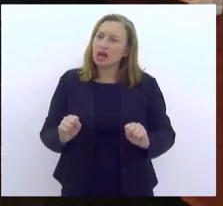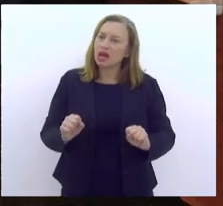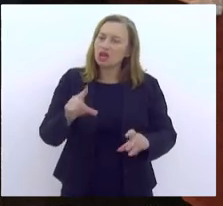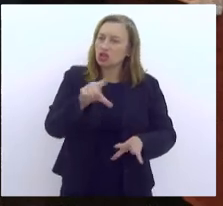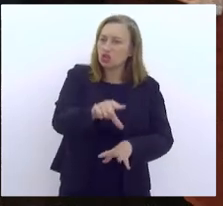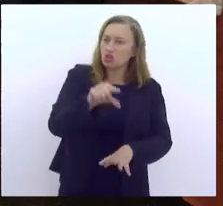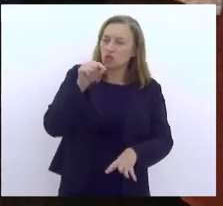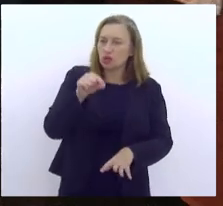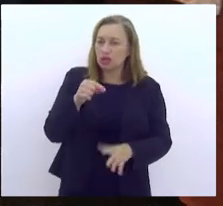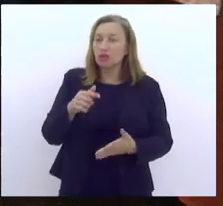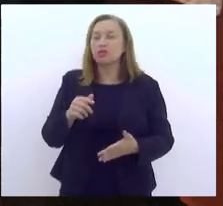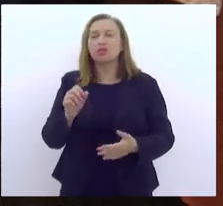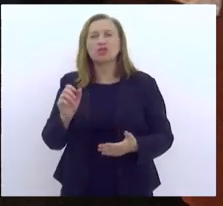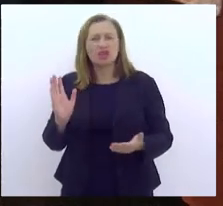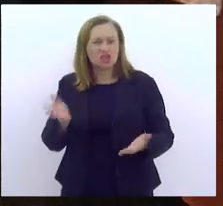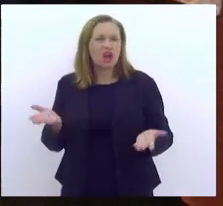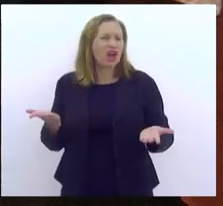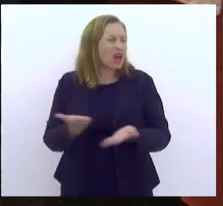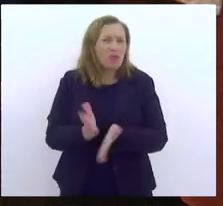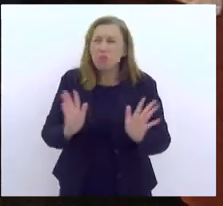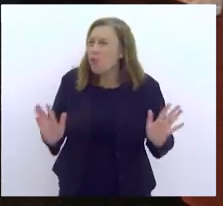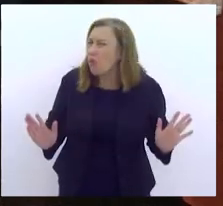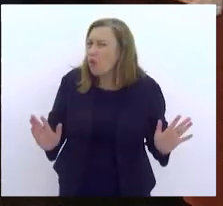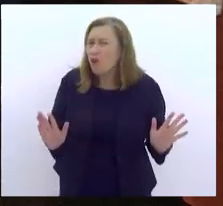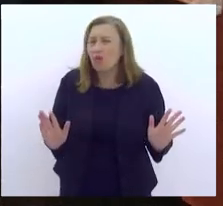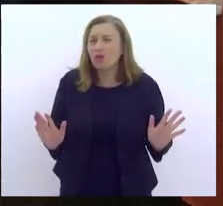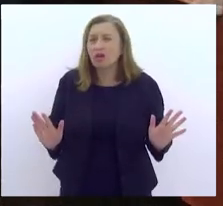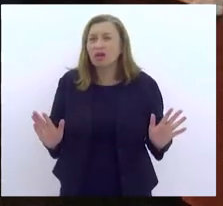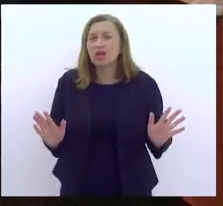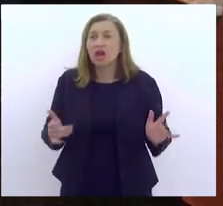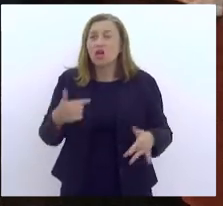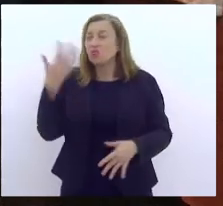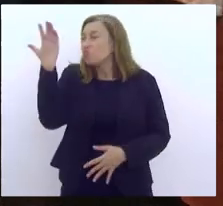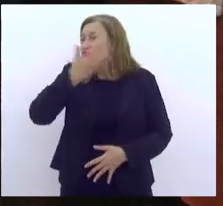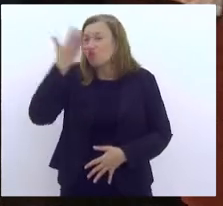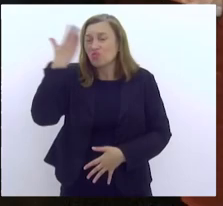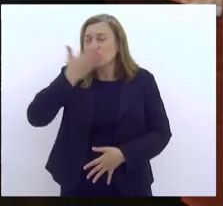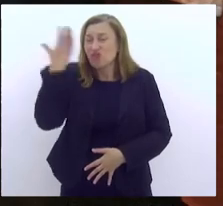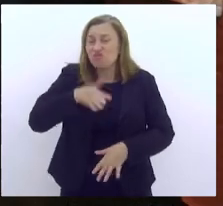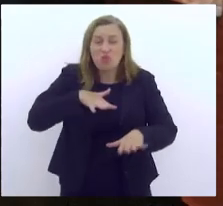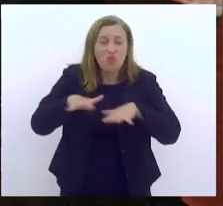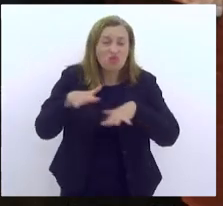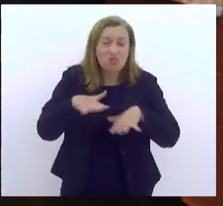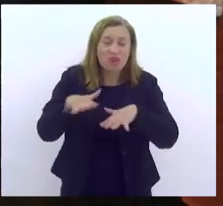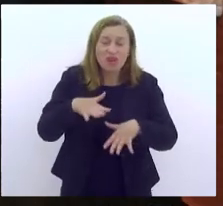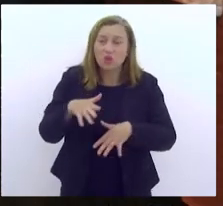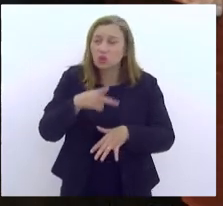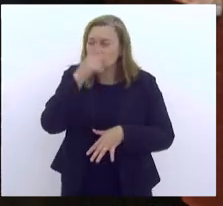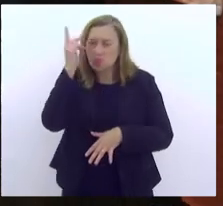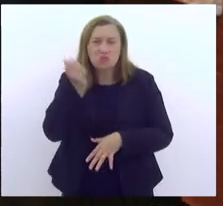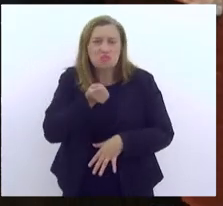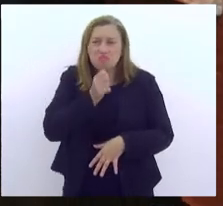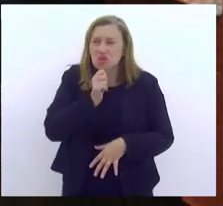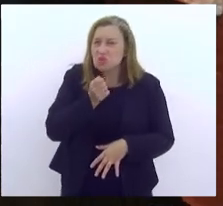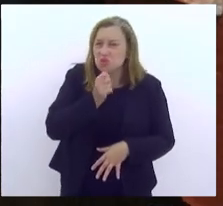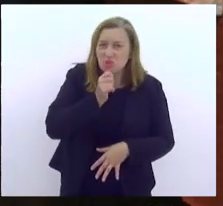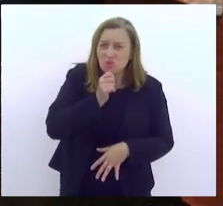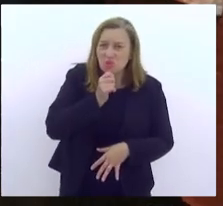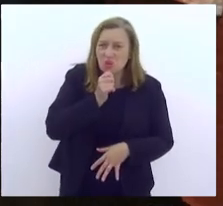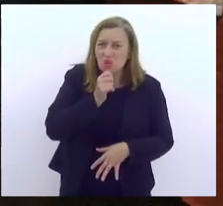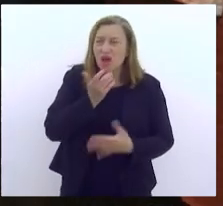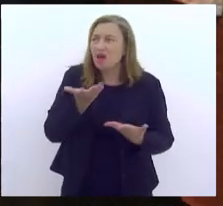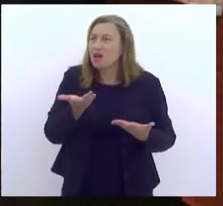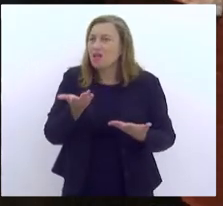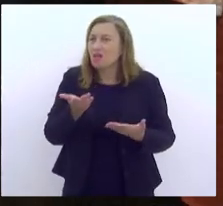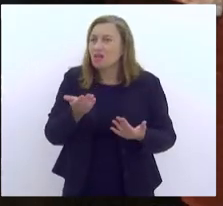se esgotaram. Já acabou. E eu não vejo nenhum movimento de ninguém que aí está, né, para